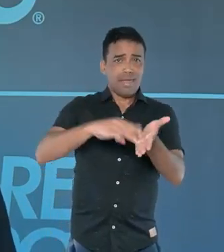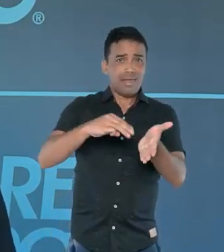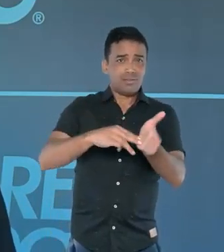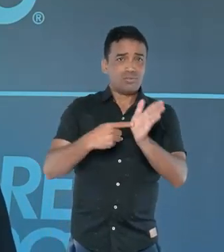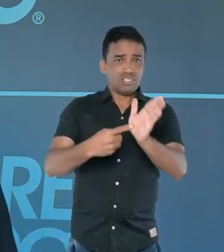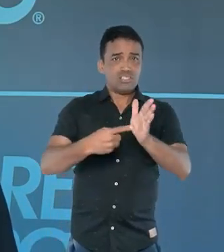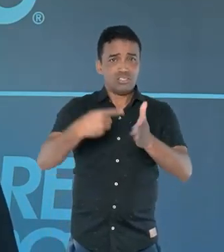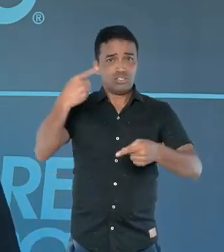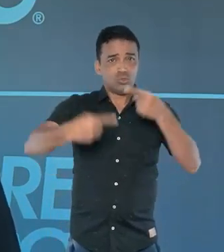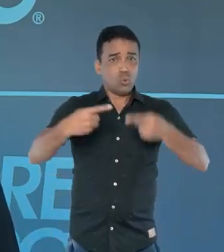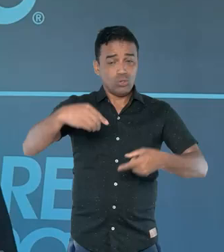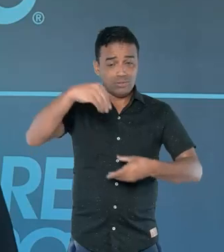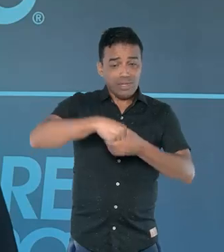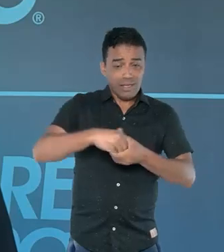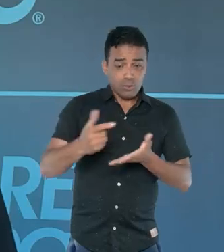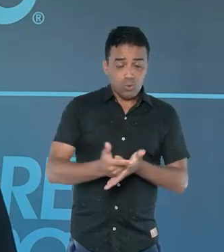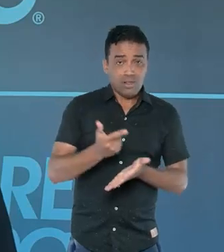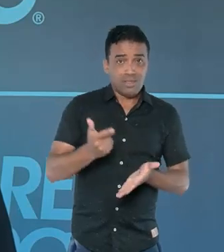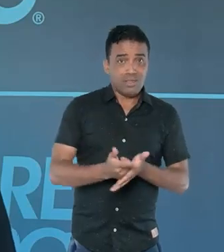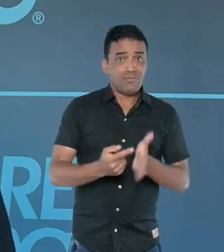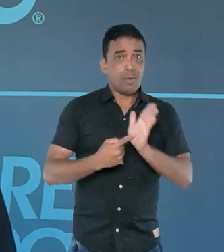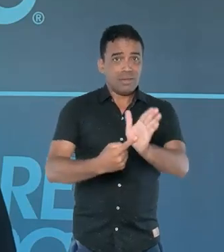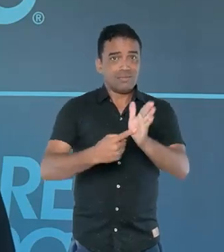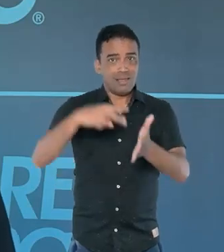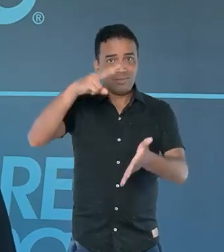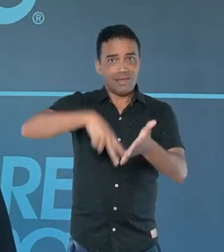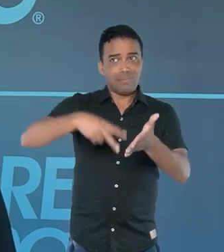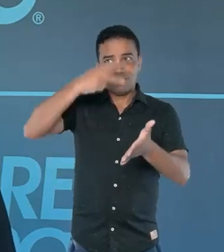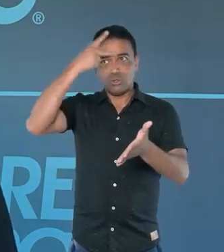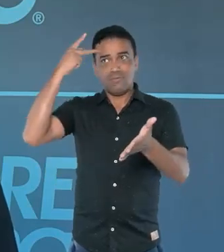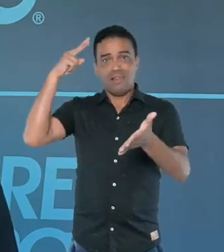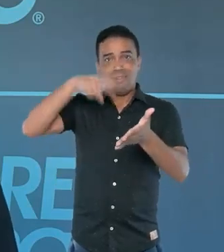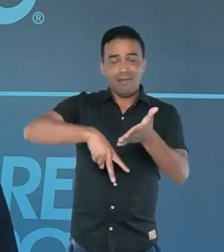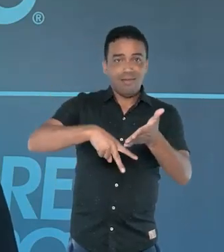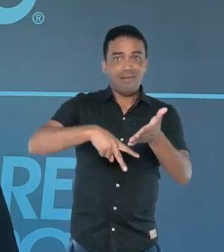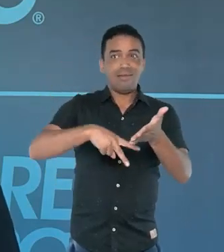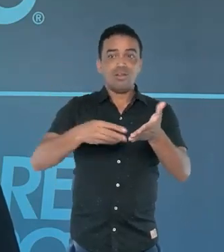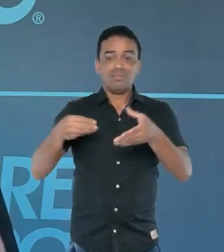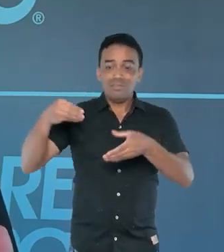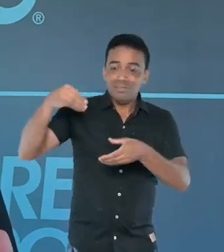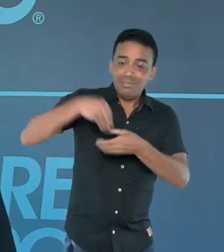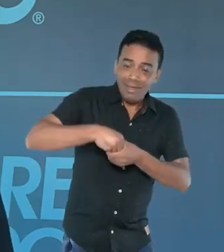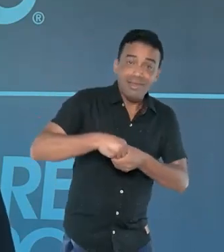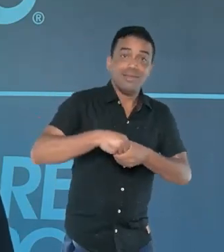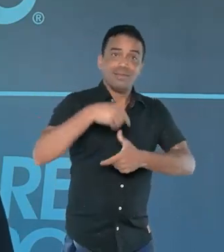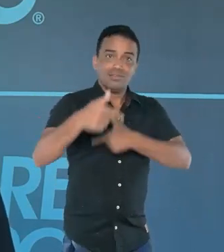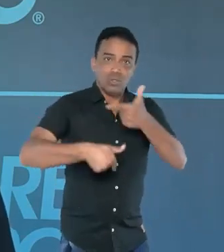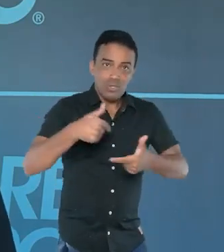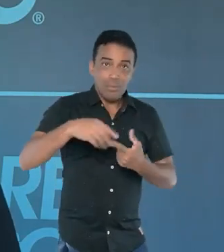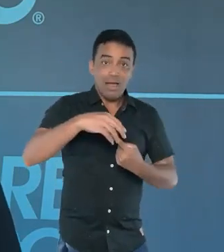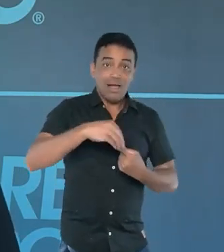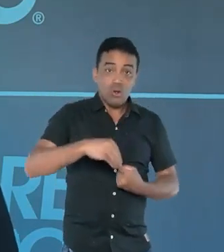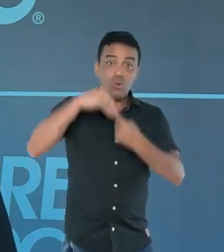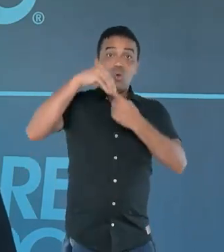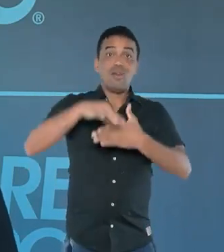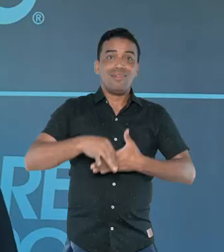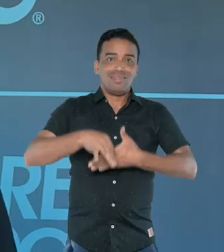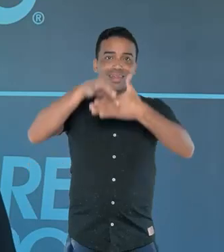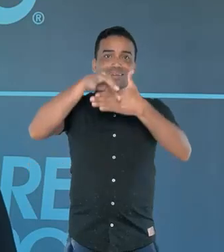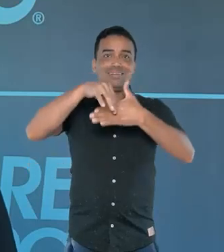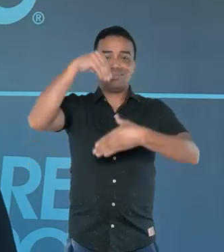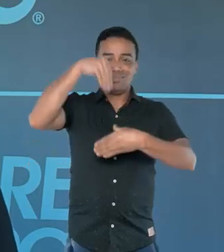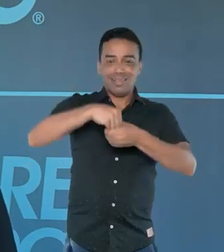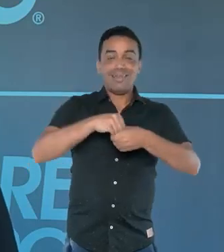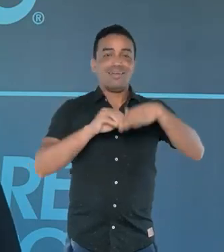para o leitor, e como que você leva ele para dentro do seu trabalho de liderança, para dentro das empresas, né,